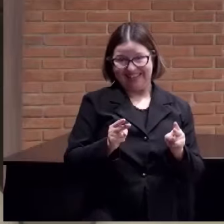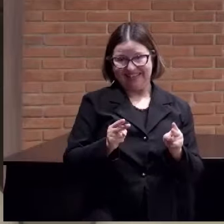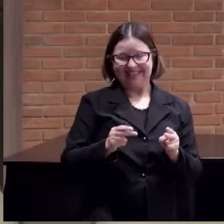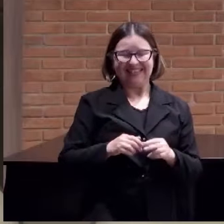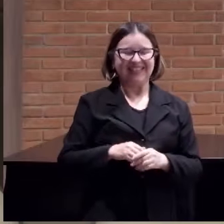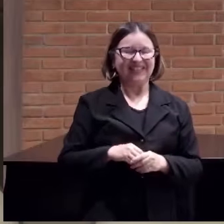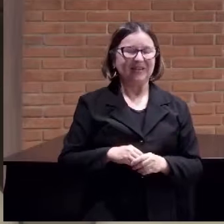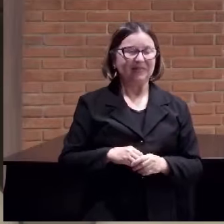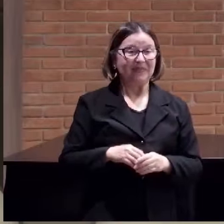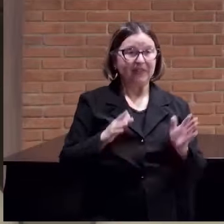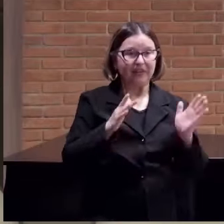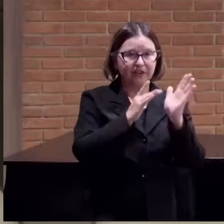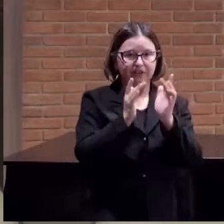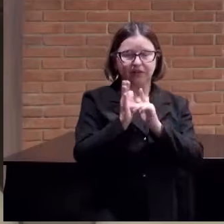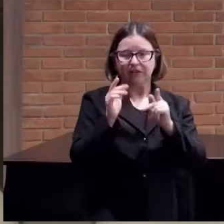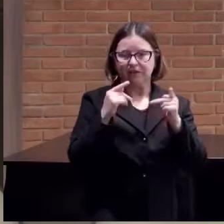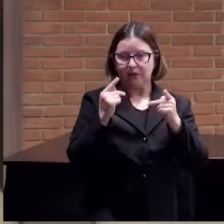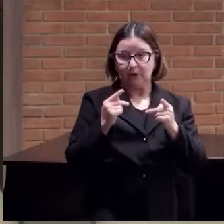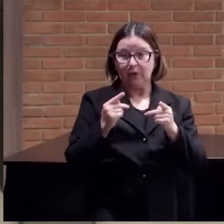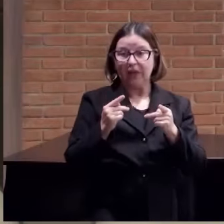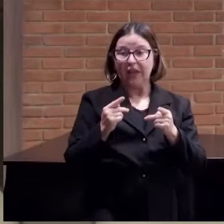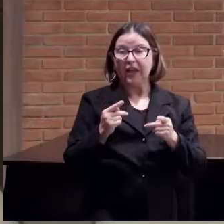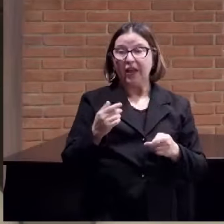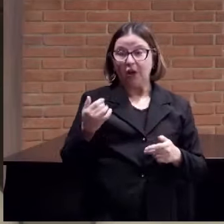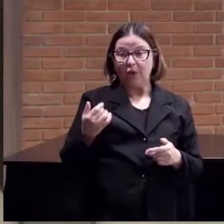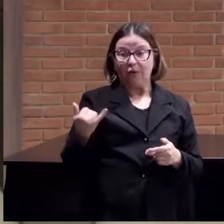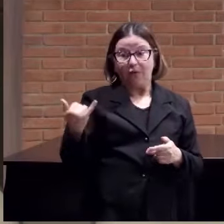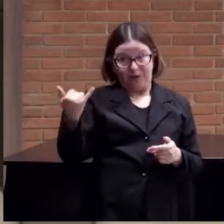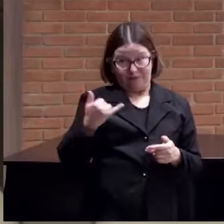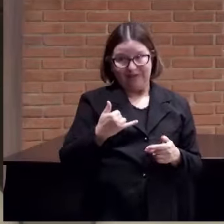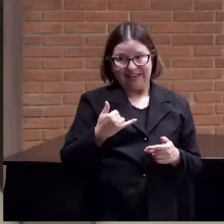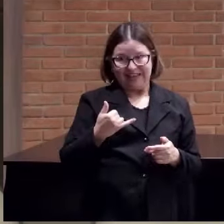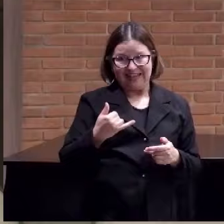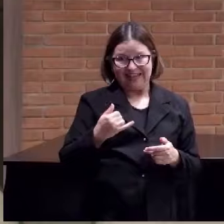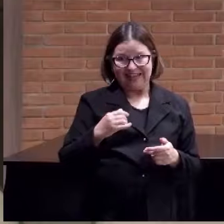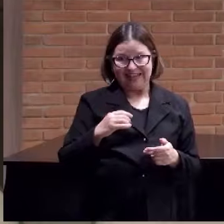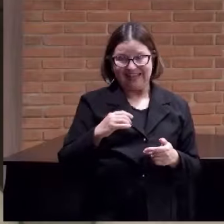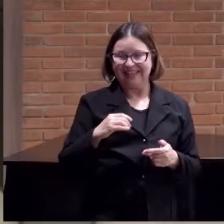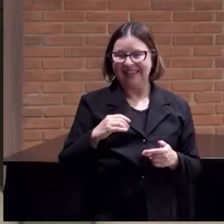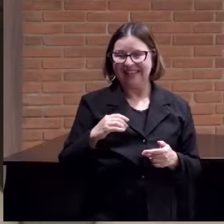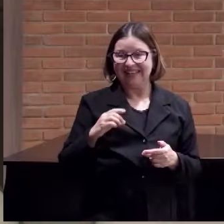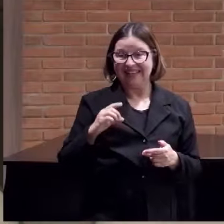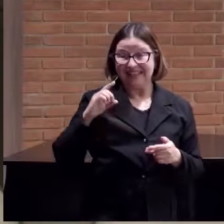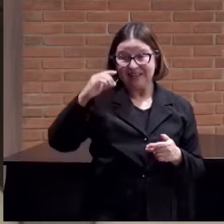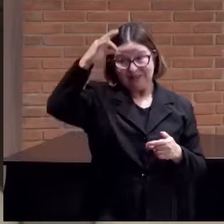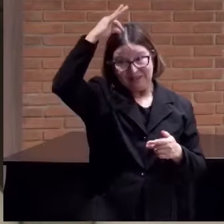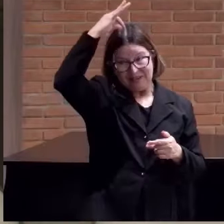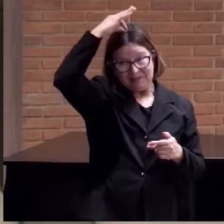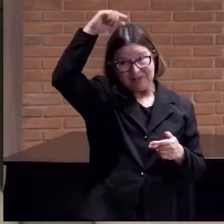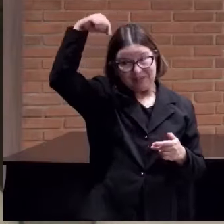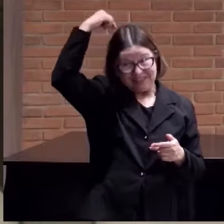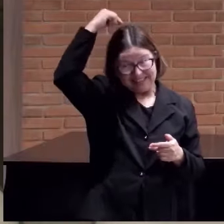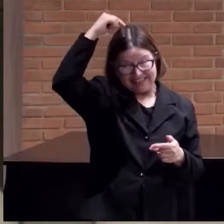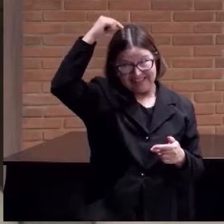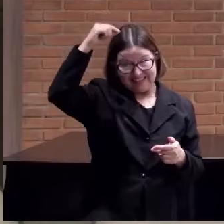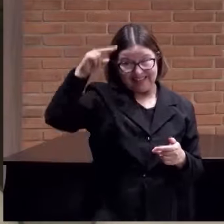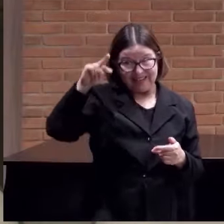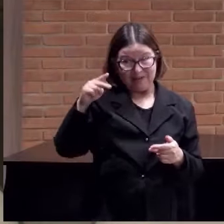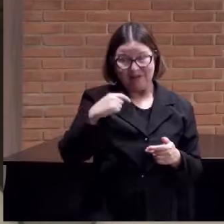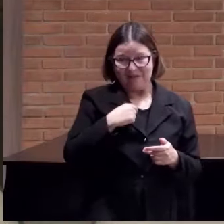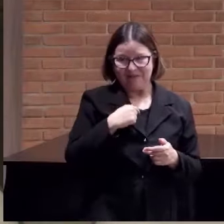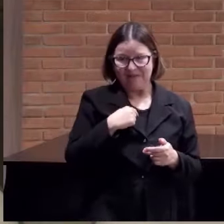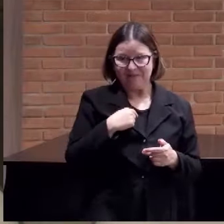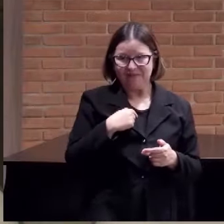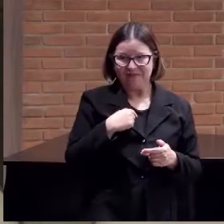E Jesus disse, olha, eu vou enviar o outro, da mesma espécie, da mesma qualidade, como eu,